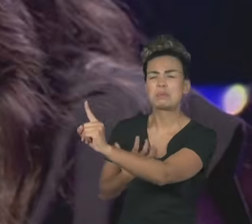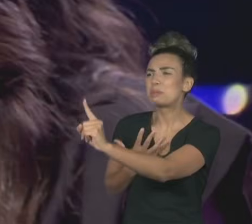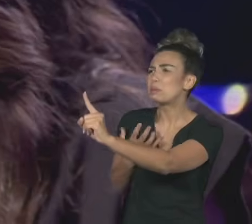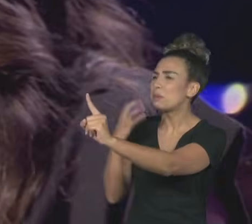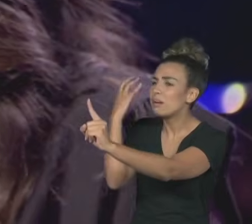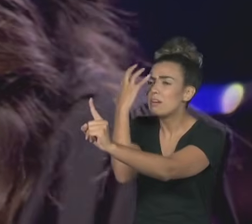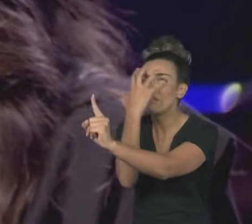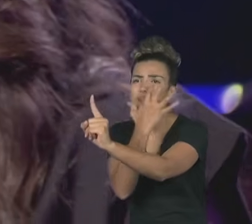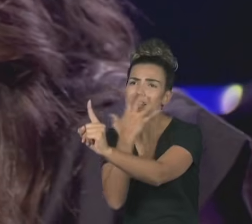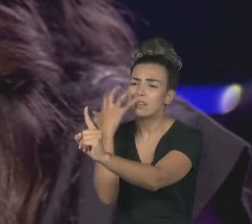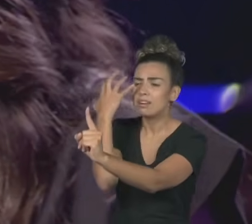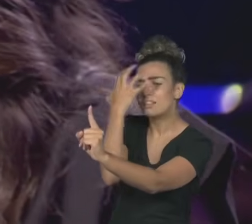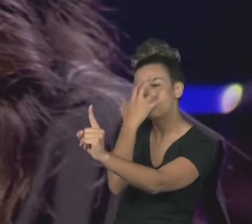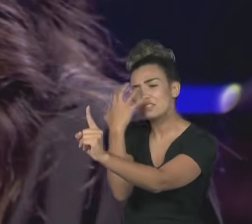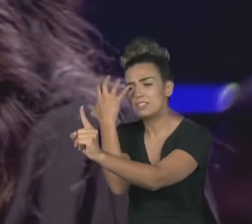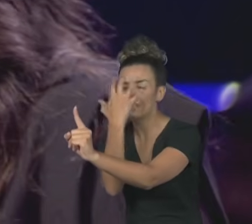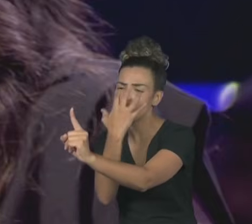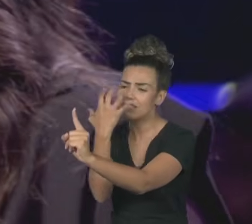só